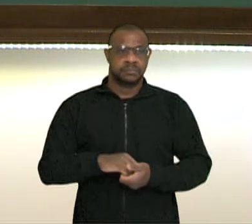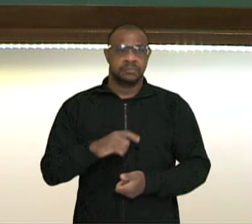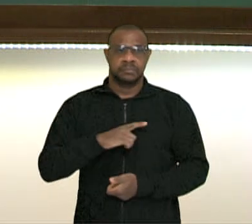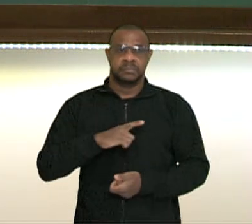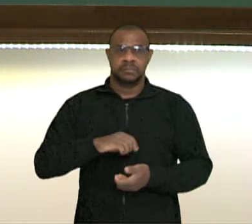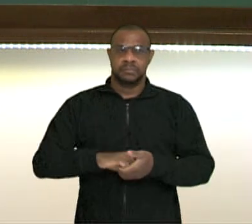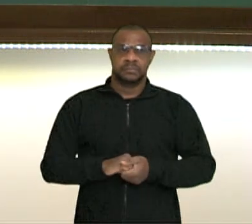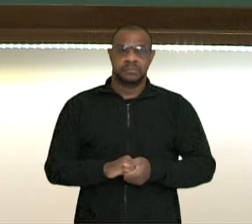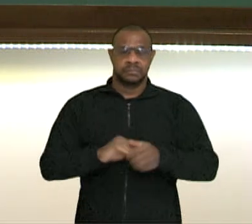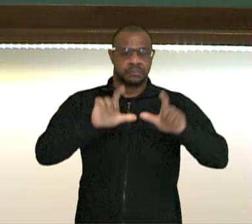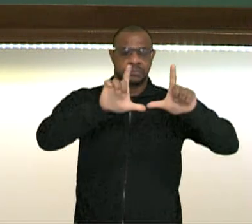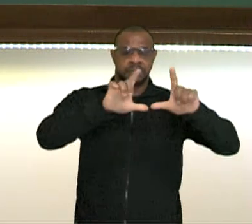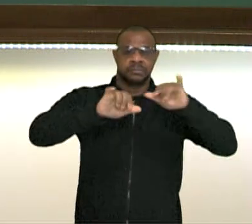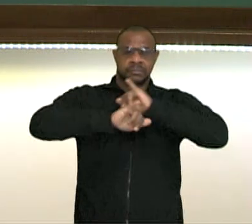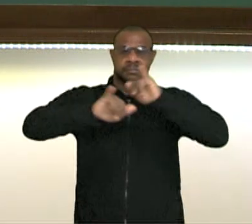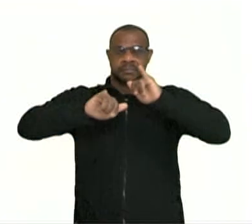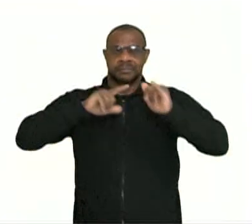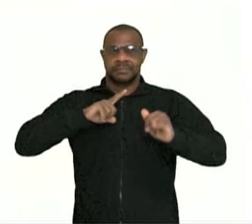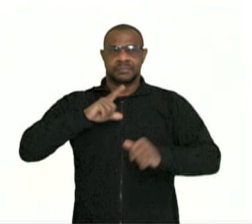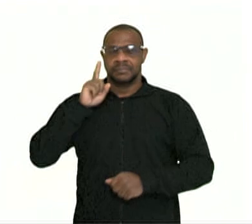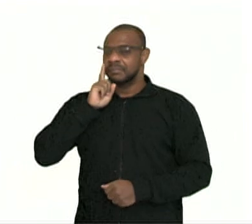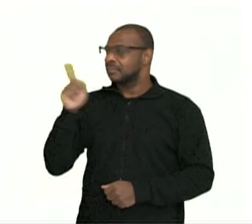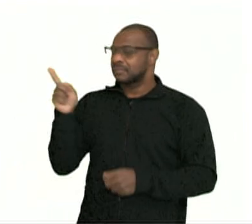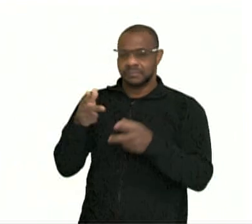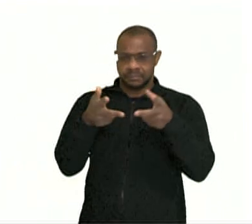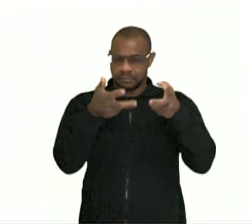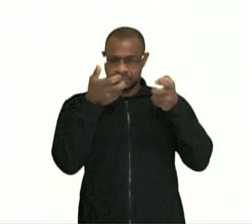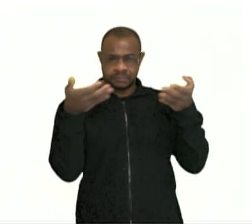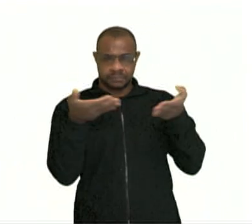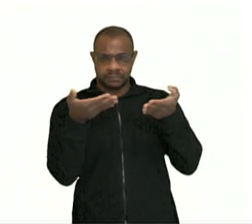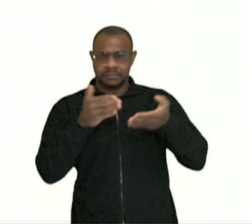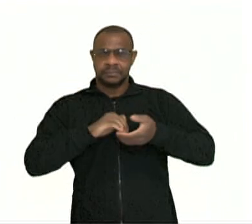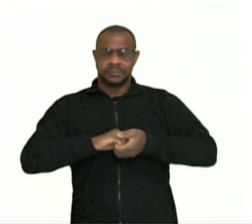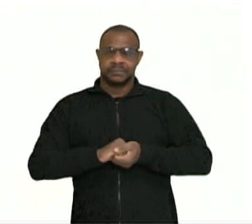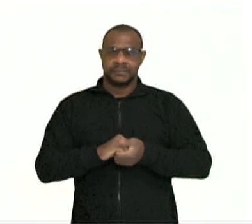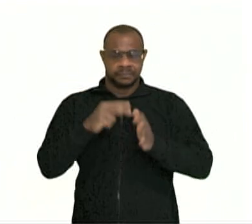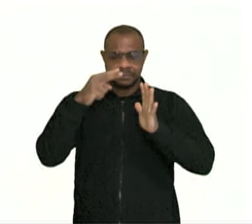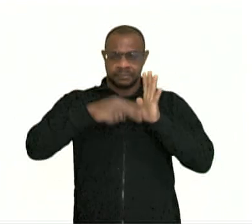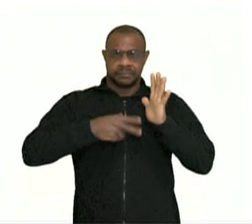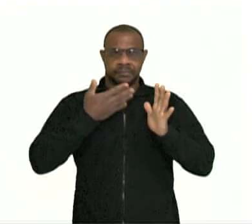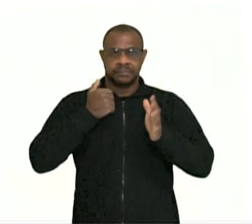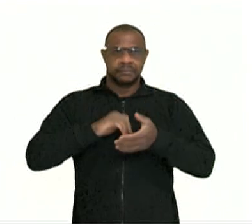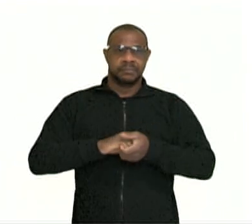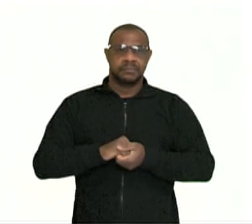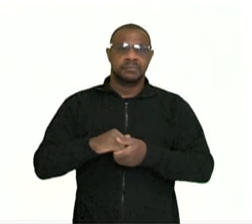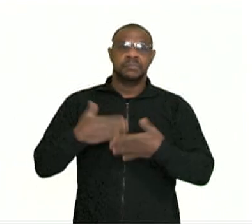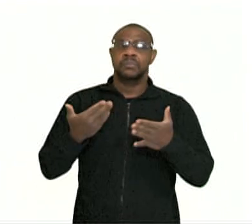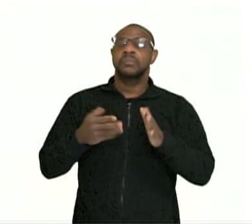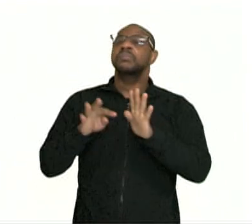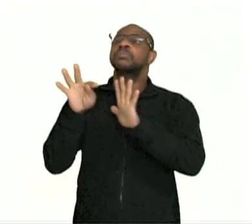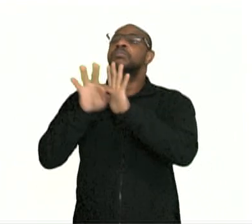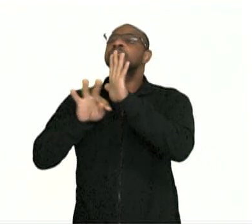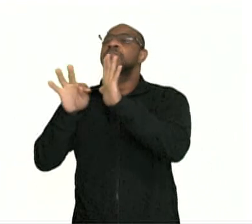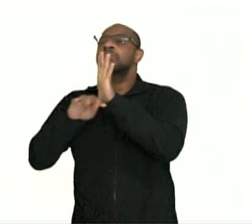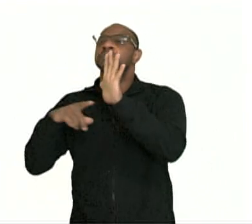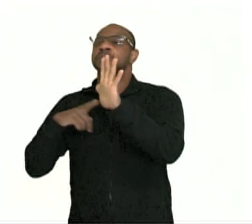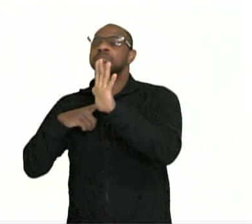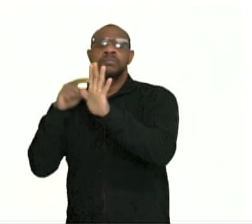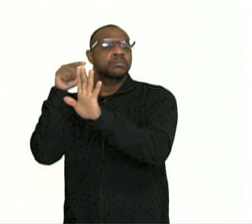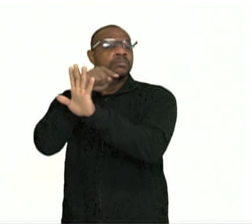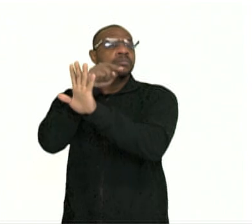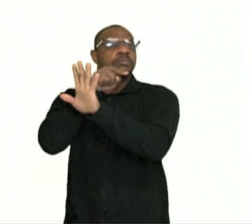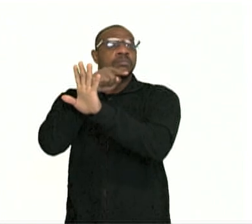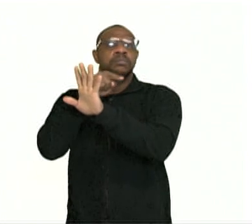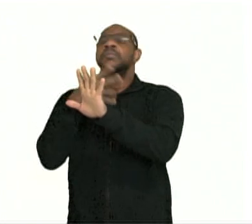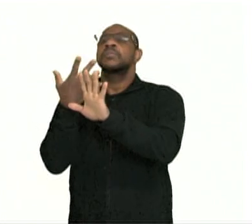um outro panfleto. Vamos dar um close no panfleto para ler melhor. Qual o texto, né? Que texto é esse e